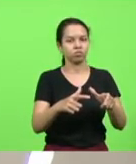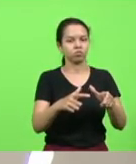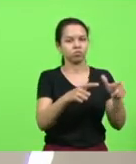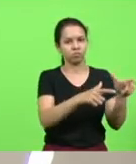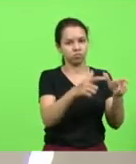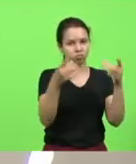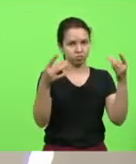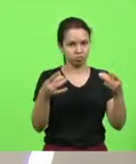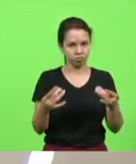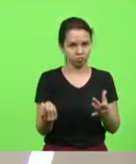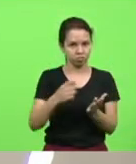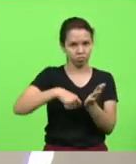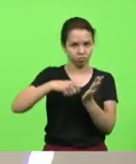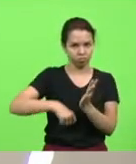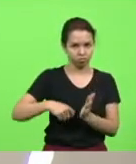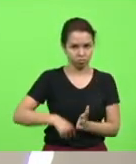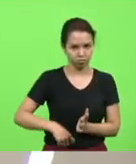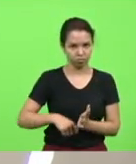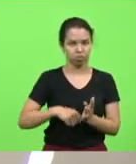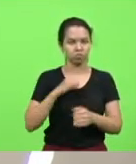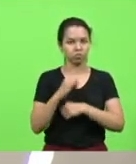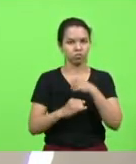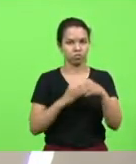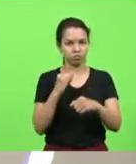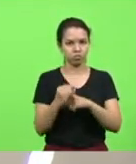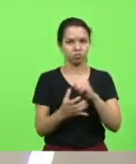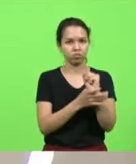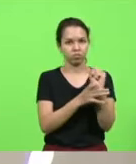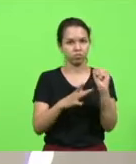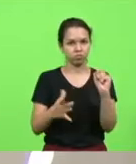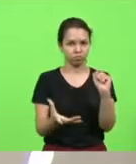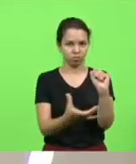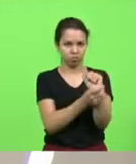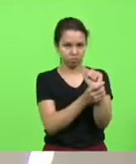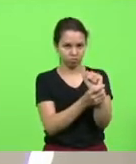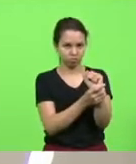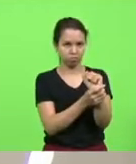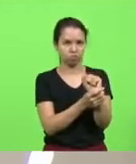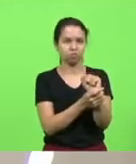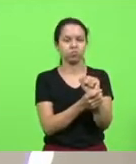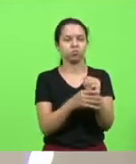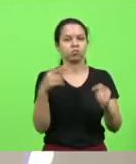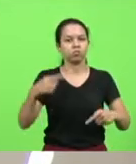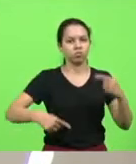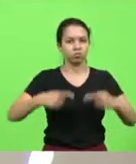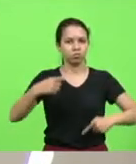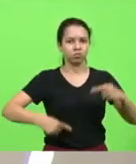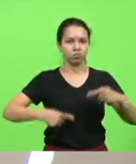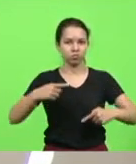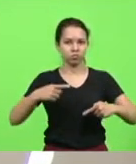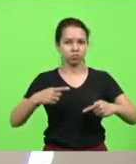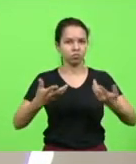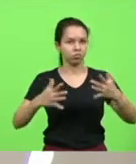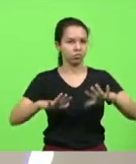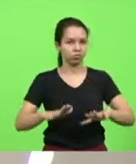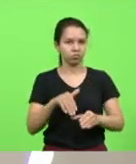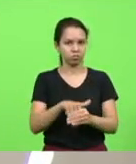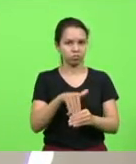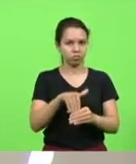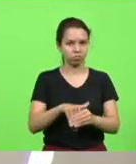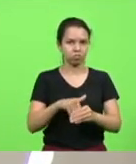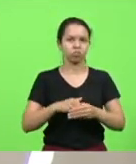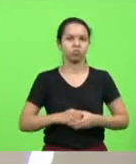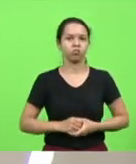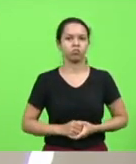o abaixo assinado virtual denominado São José Segurança, em discussão. Não havendo quem queira discutir em votação, deputados que